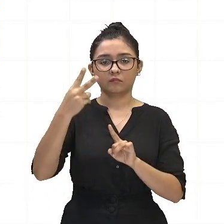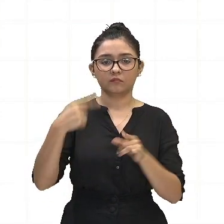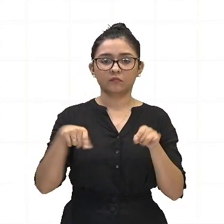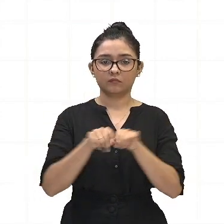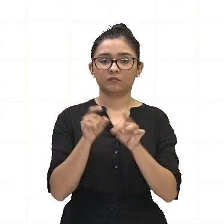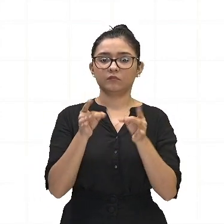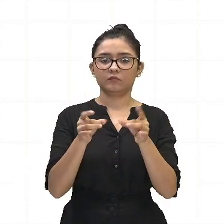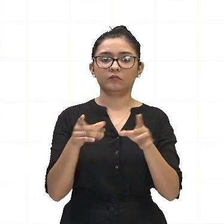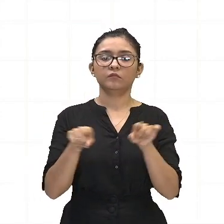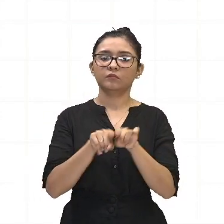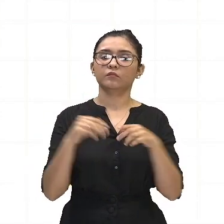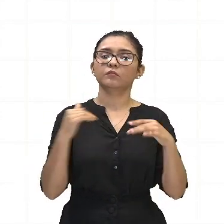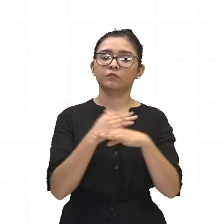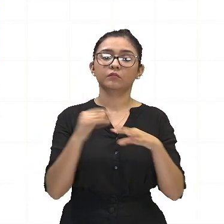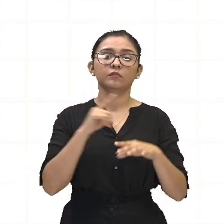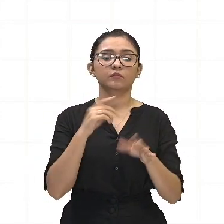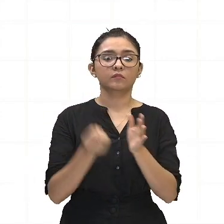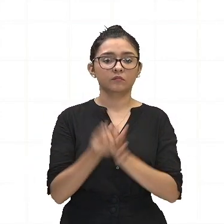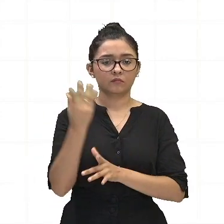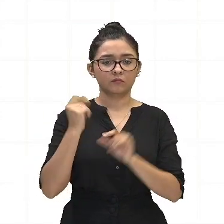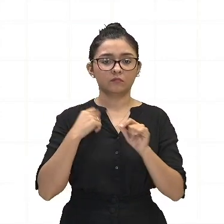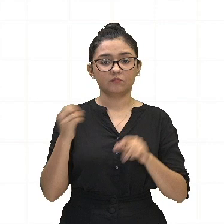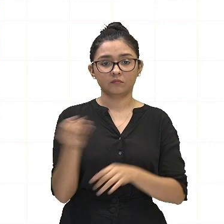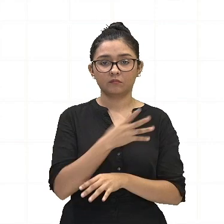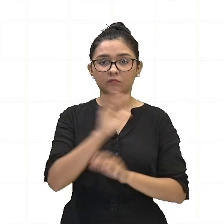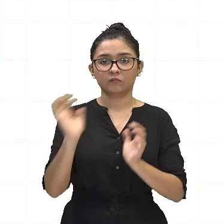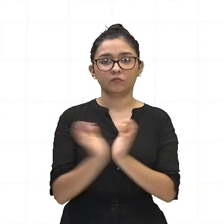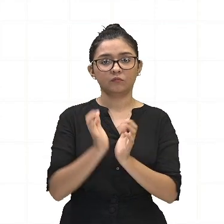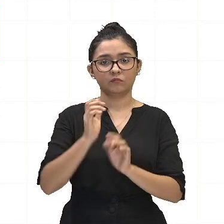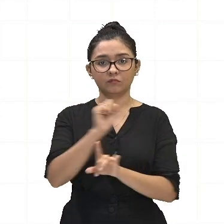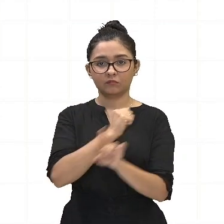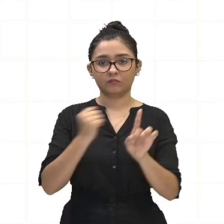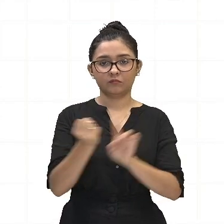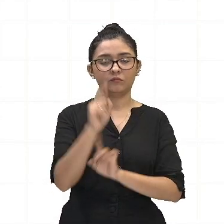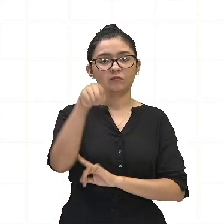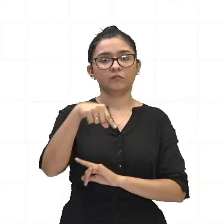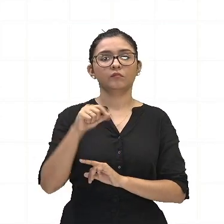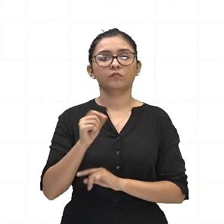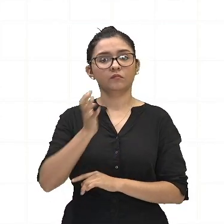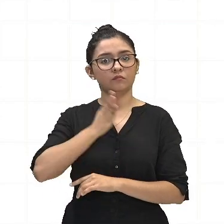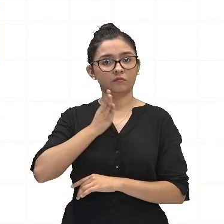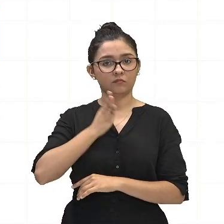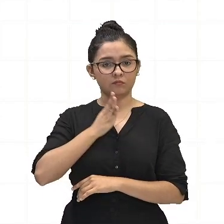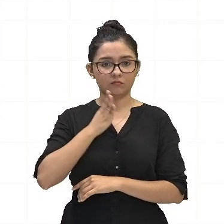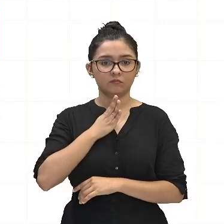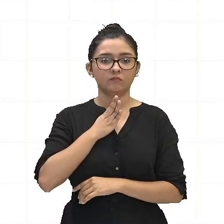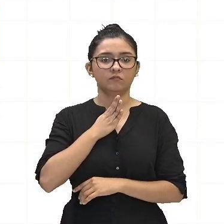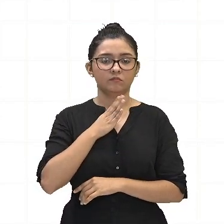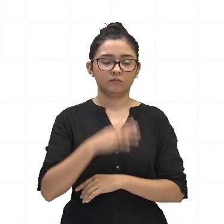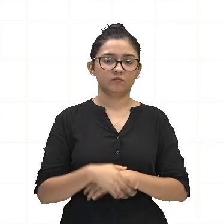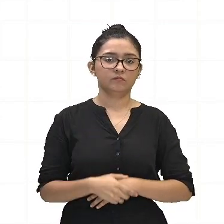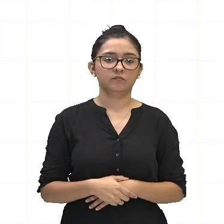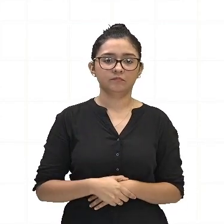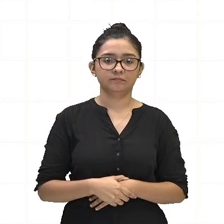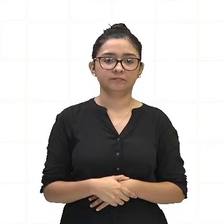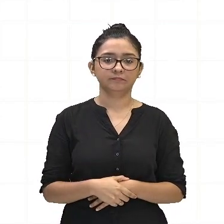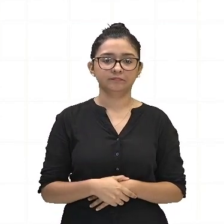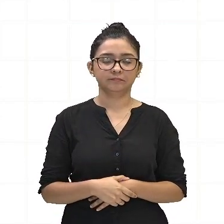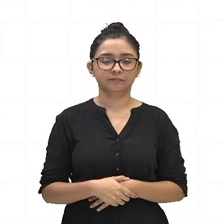crescimento urbano, vai surgir uma nova classe social. Essa nova classe social nós vamos chamar